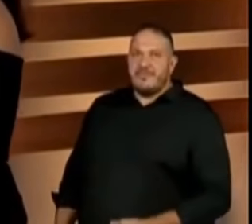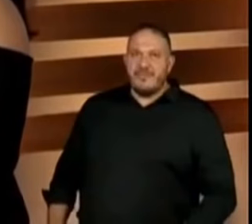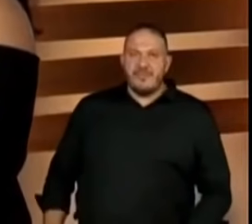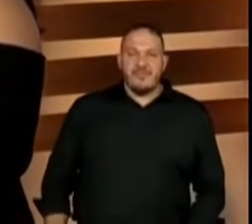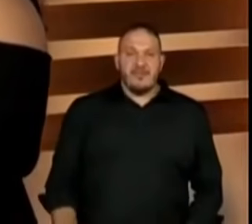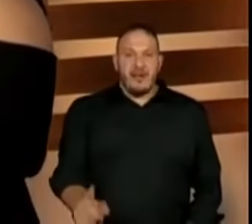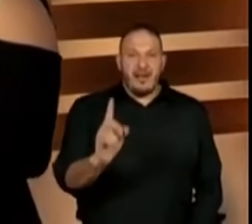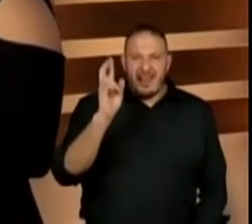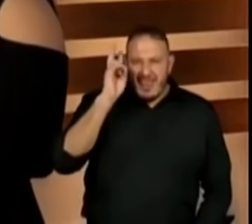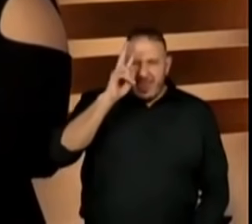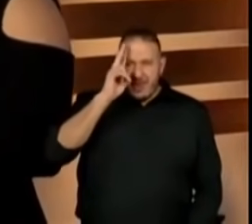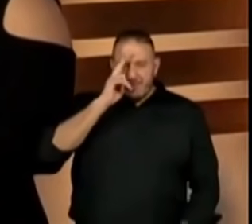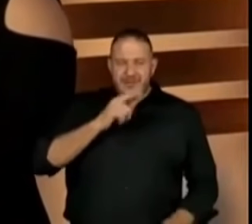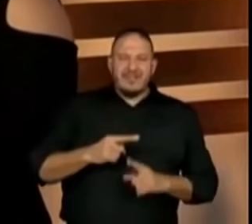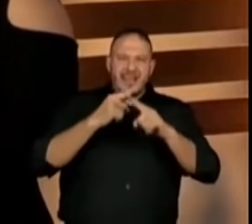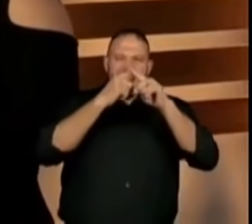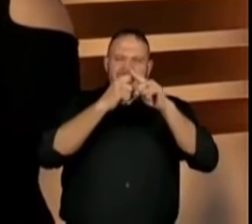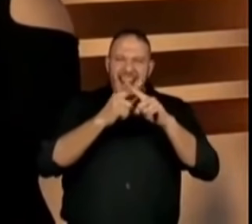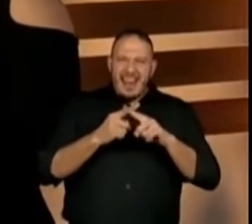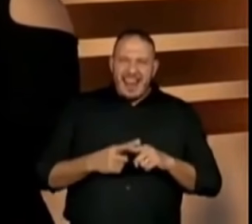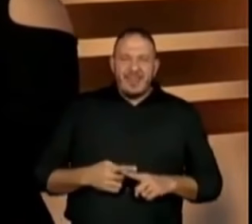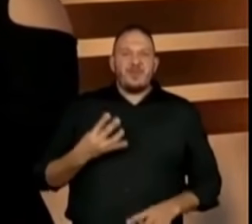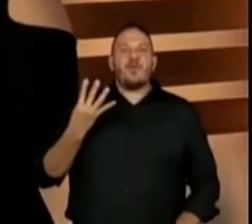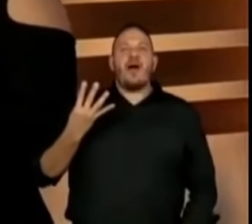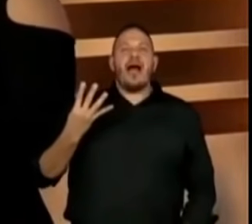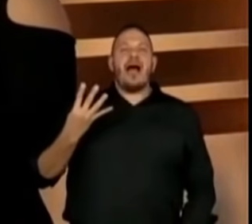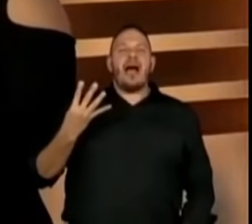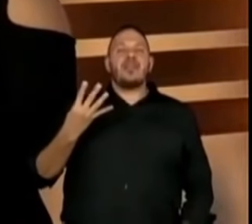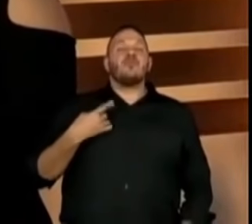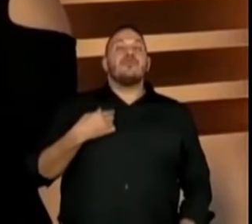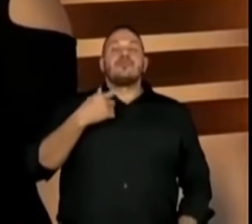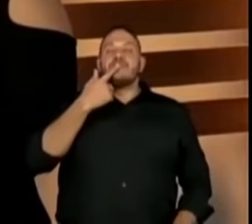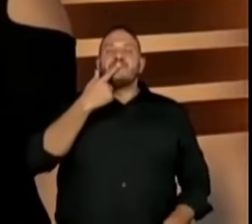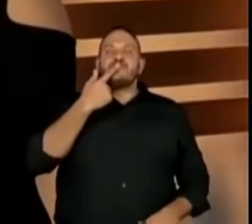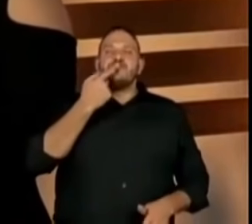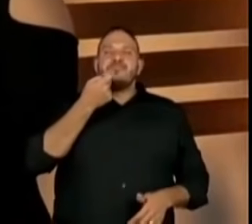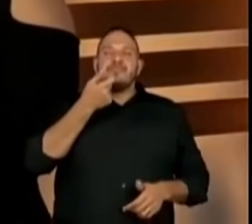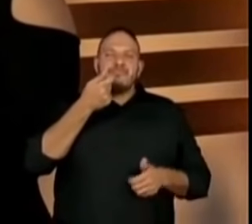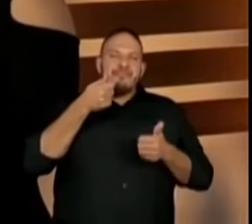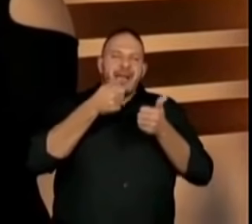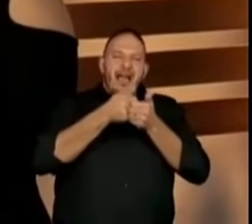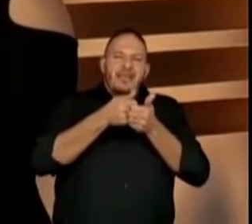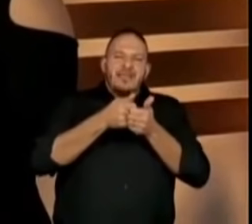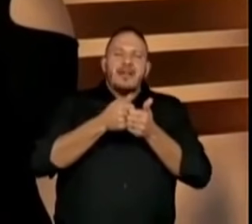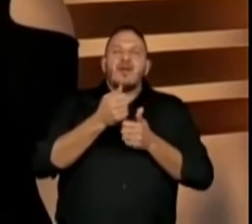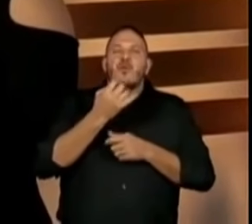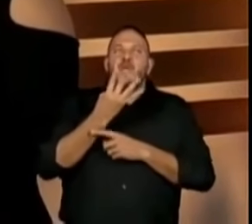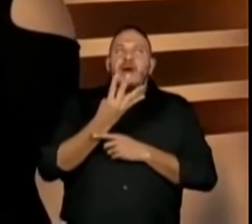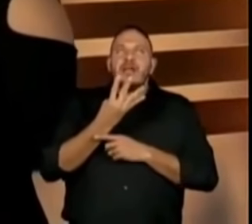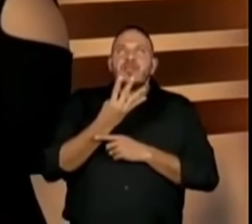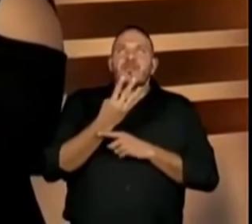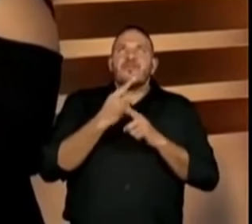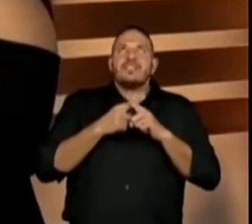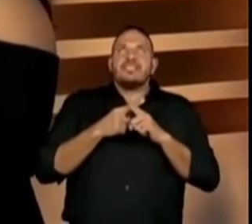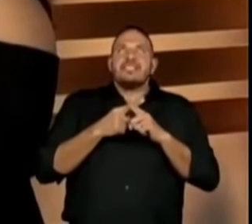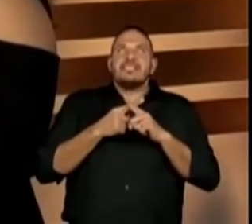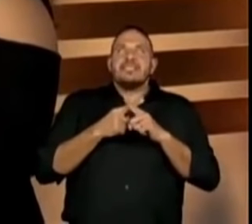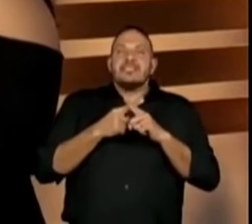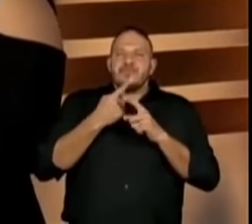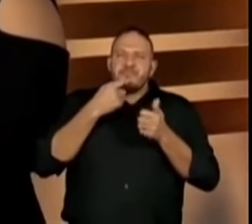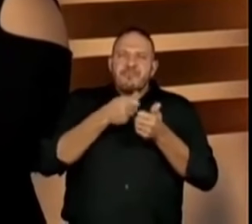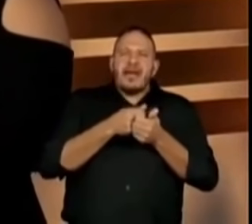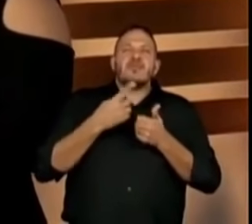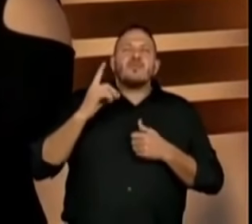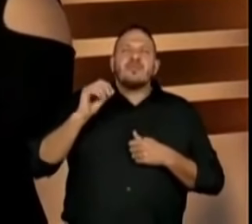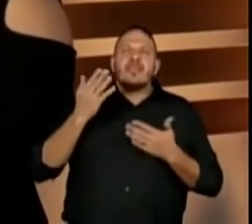na tabuada do 4, que se aproxime de 10 sem passar, é 4 vezes quanto?